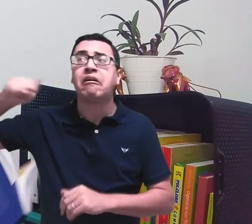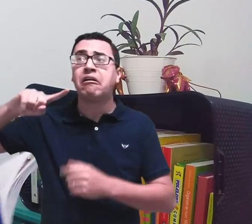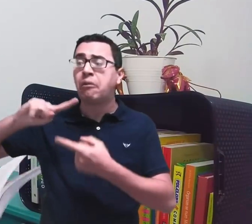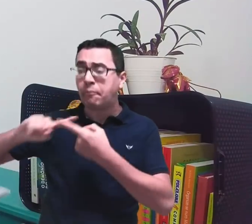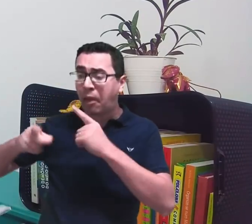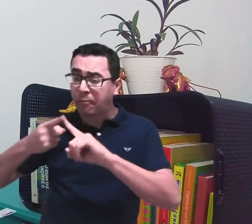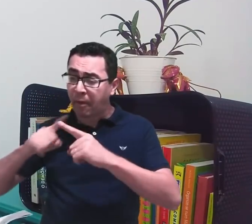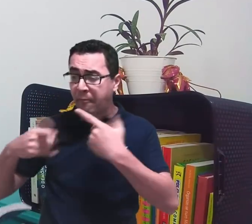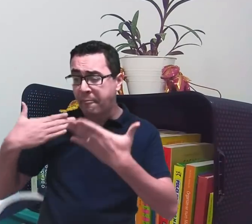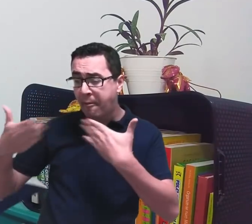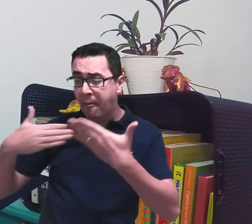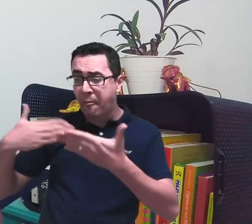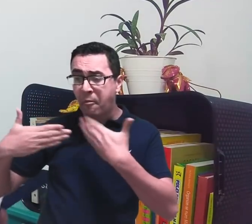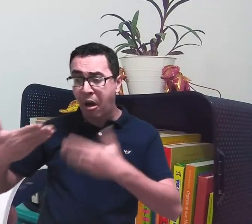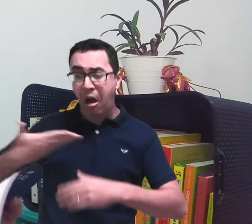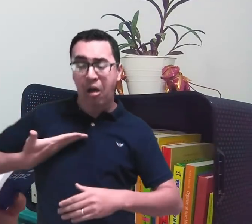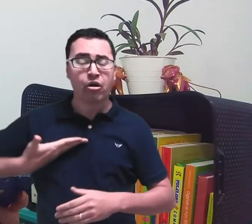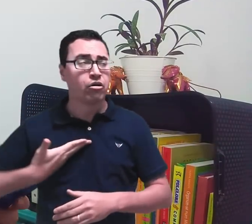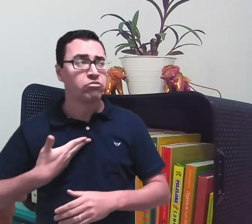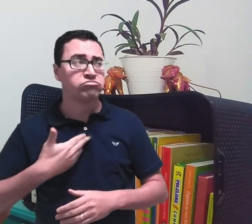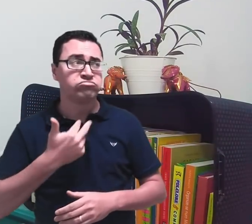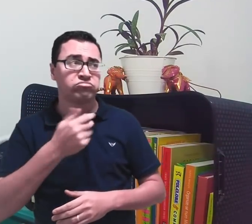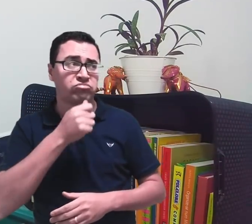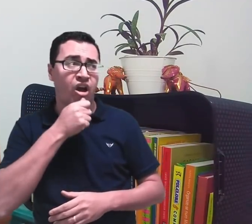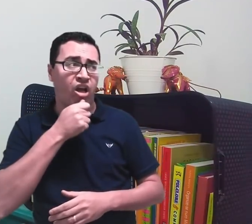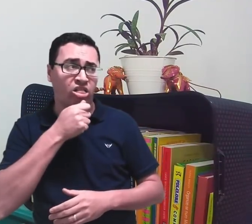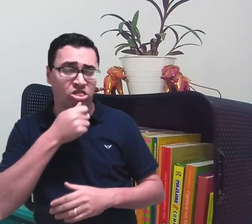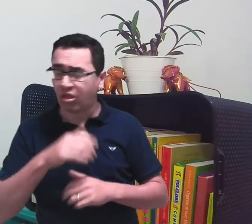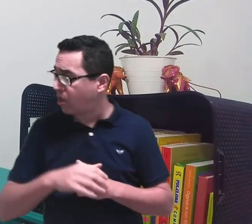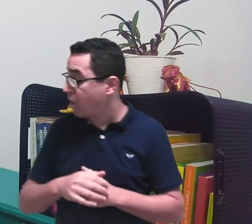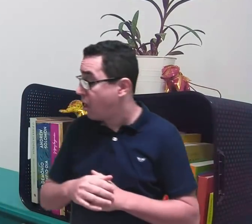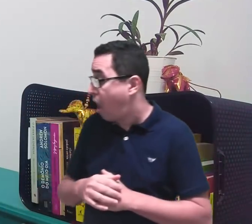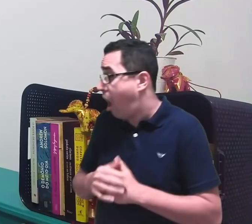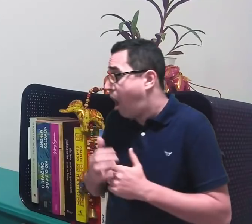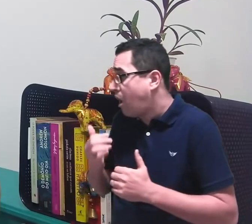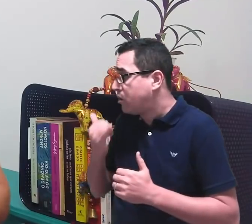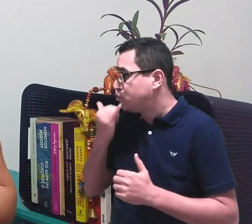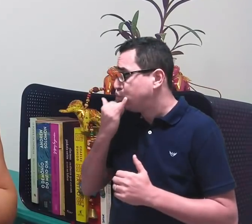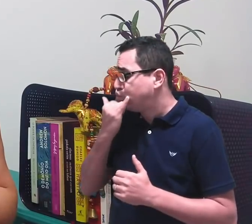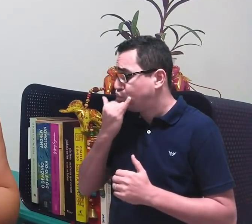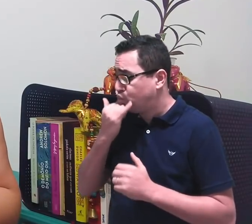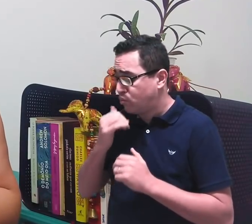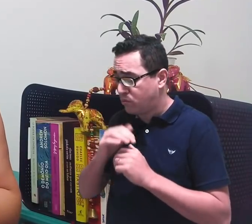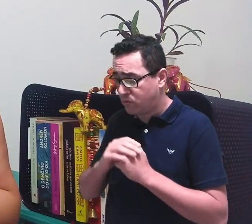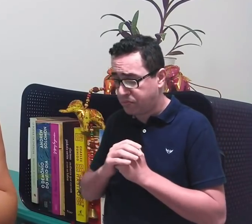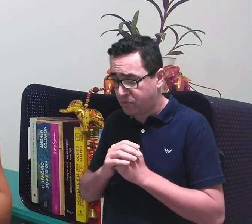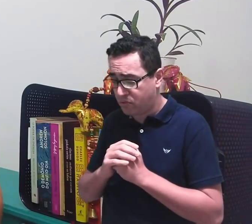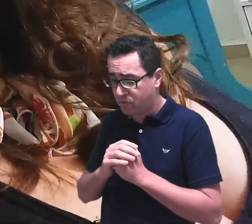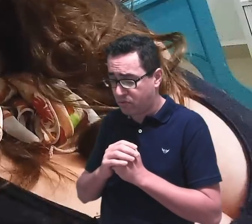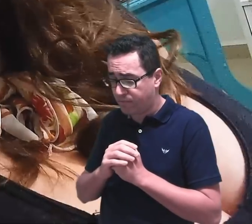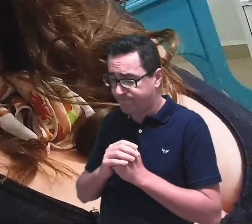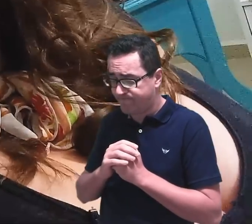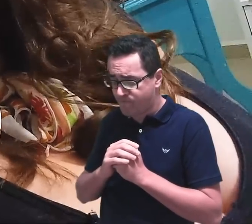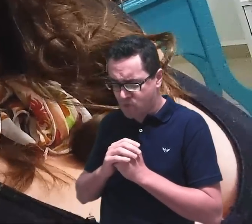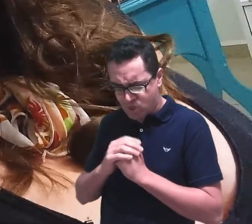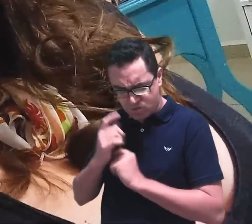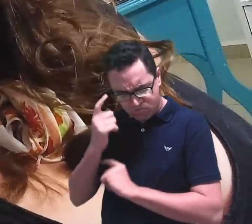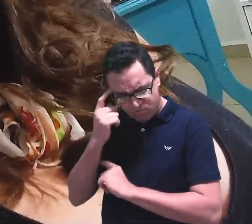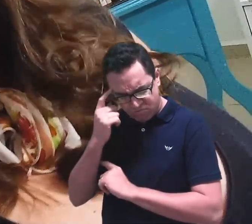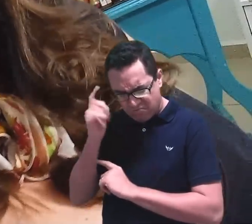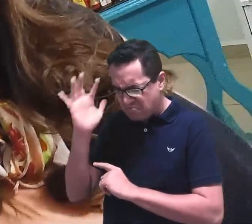ainda. Ah, desculpe, disse o príncipe. Mas depois de refletir, acrescentou. O que